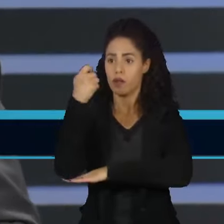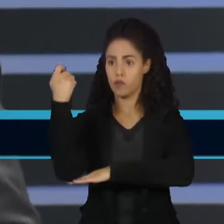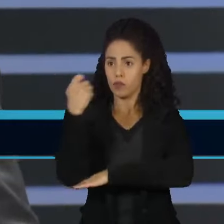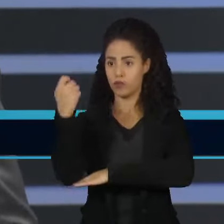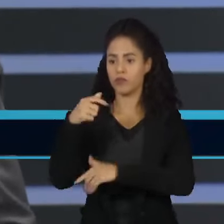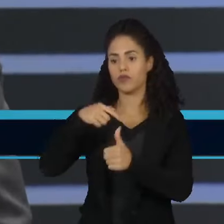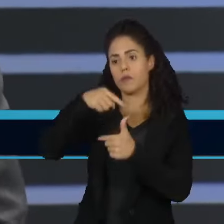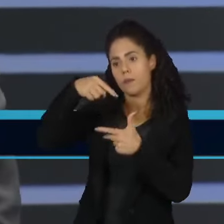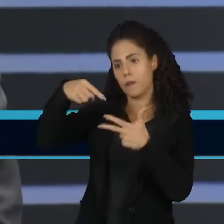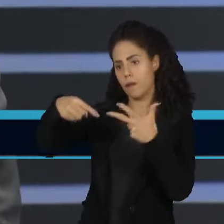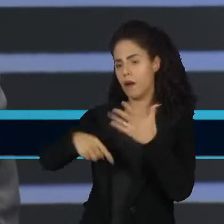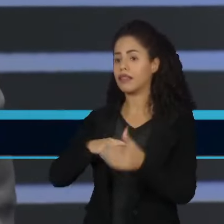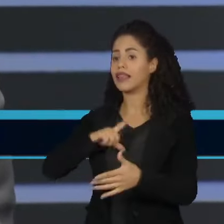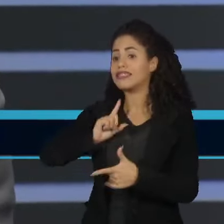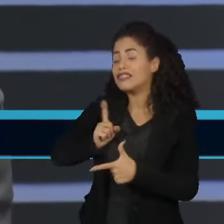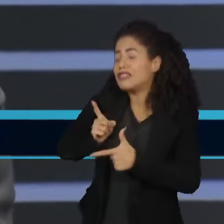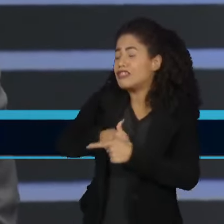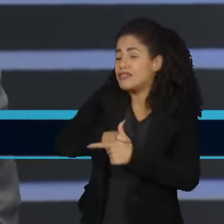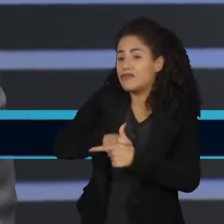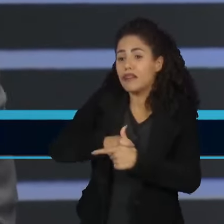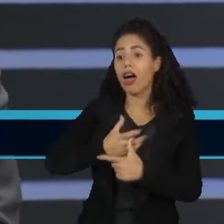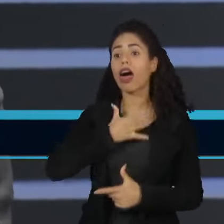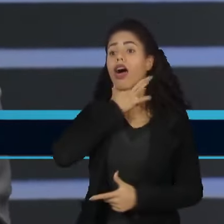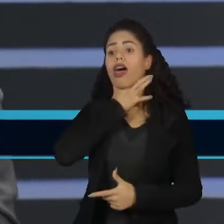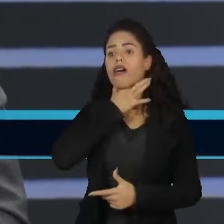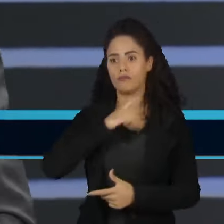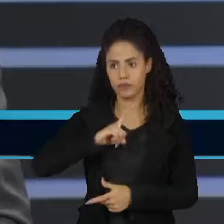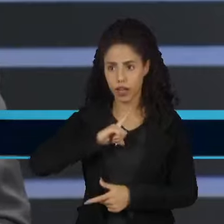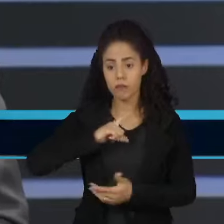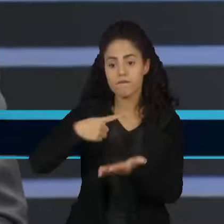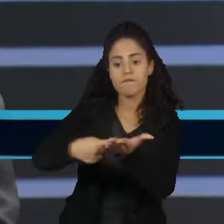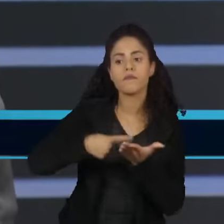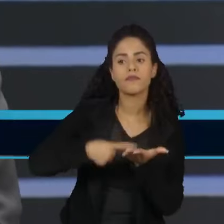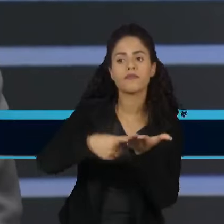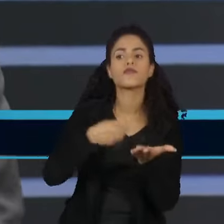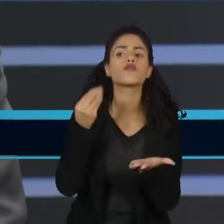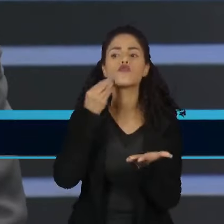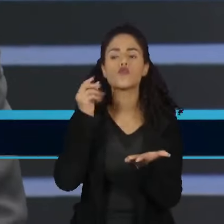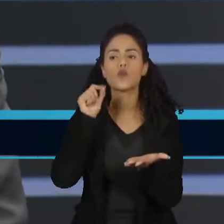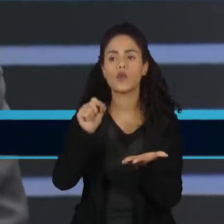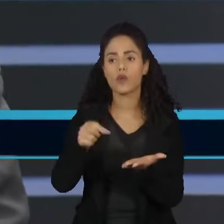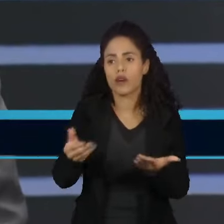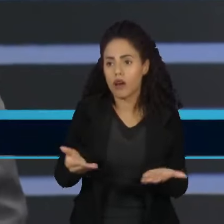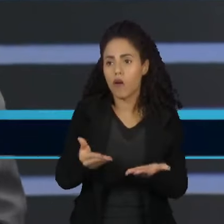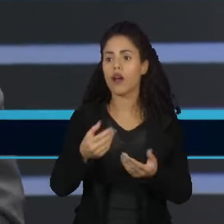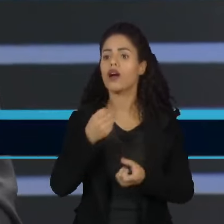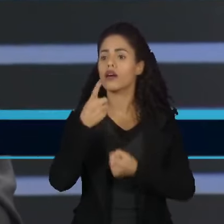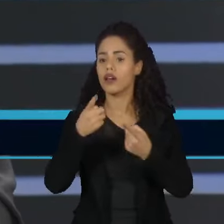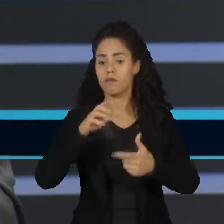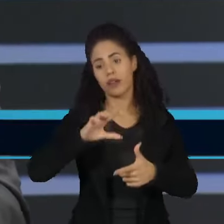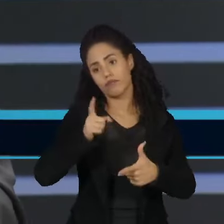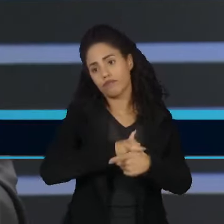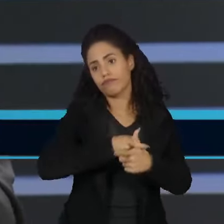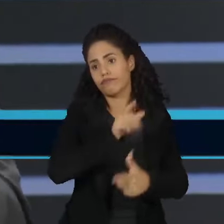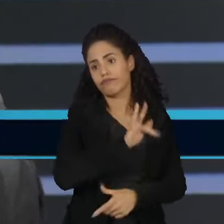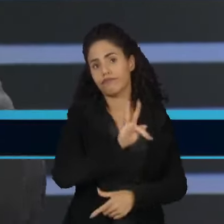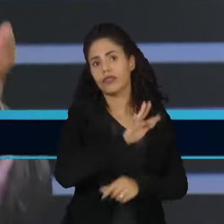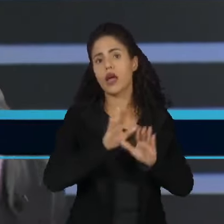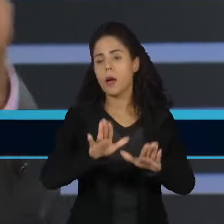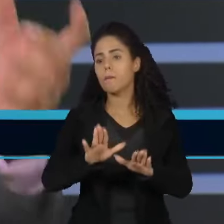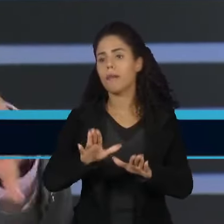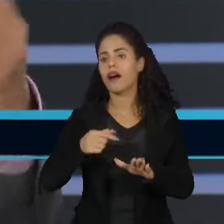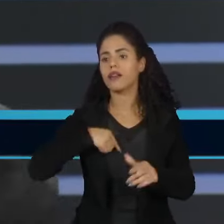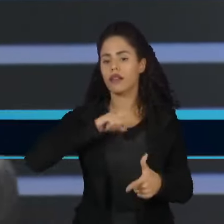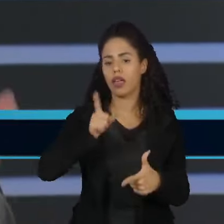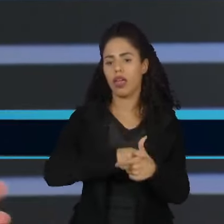outros estados, né? E uma parte dessa renegociação acaba sendo desvantajoso para a União. É claro que a União não tem que